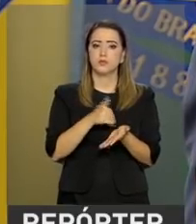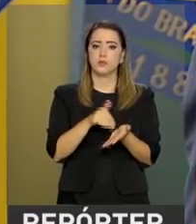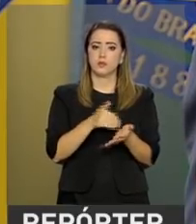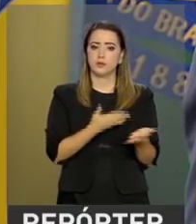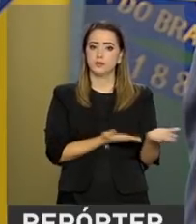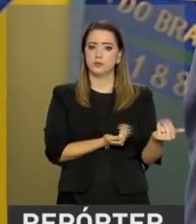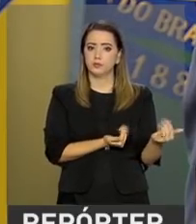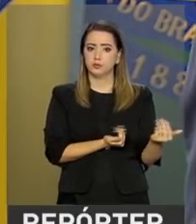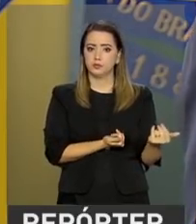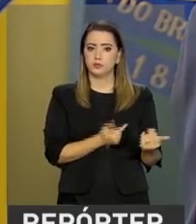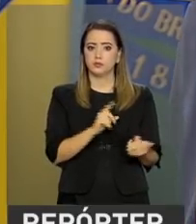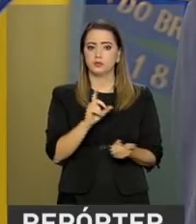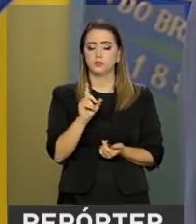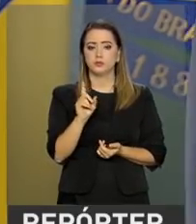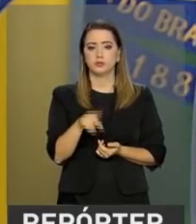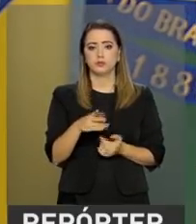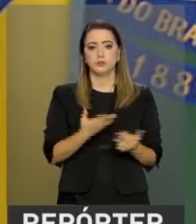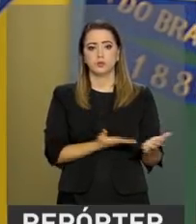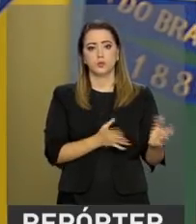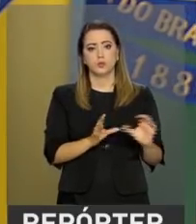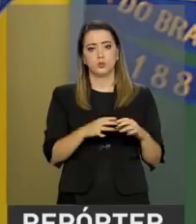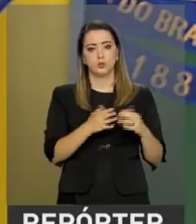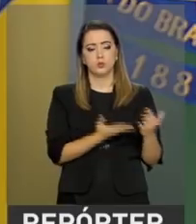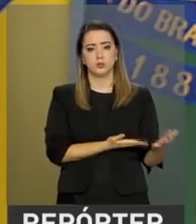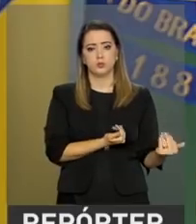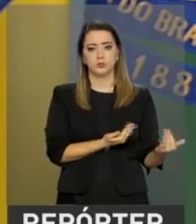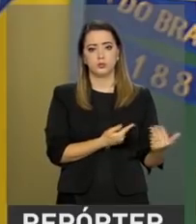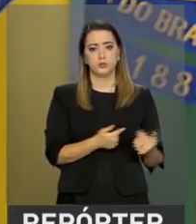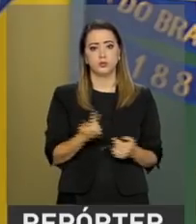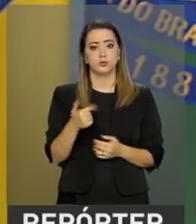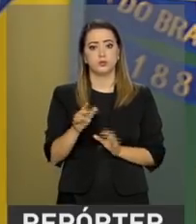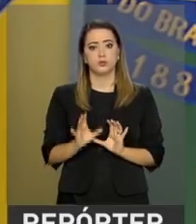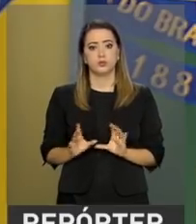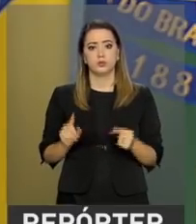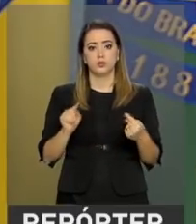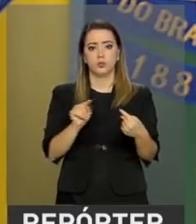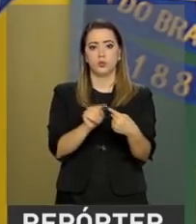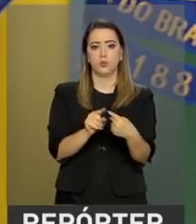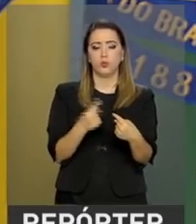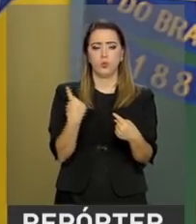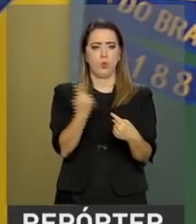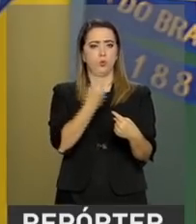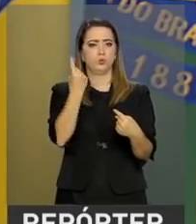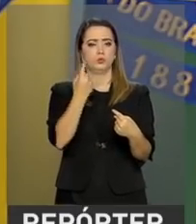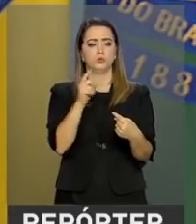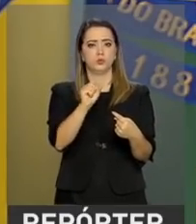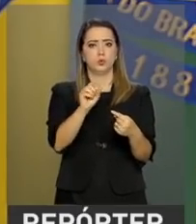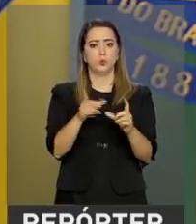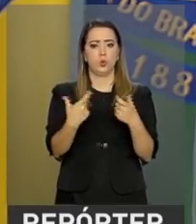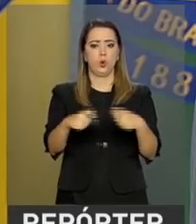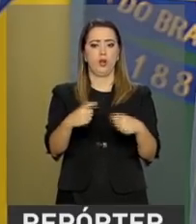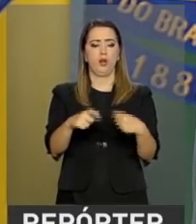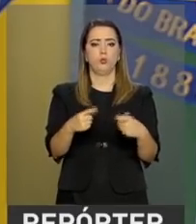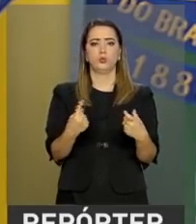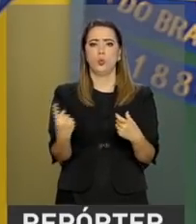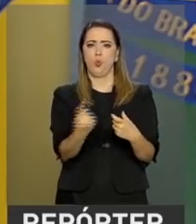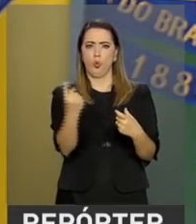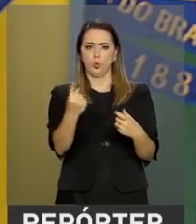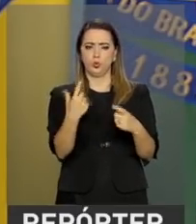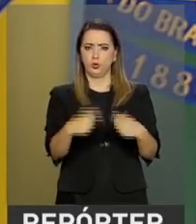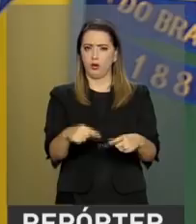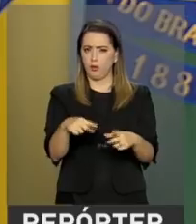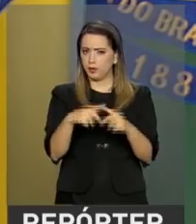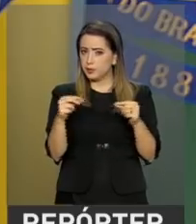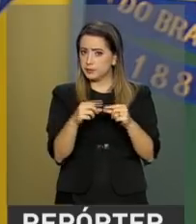juventude né os órgãos a juventude não estão centrados apenas num prédio que existe aqui em